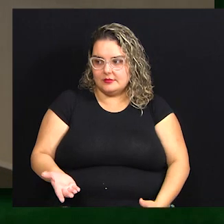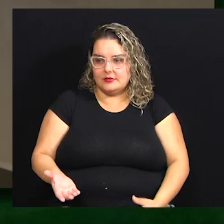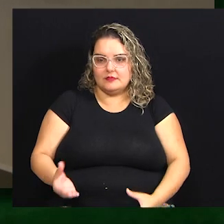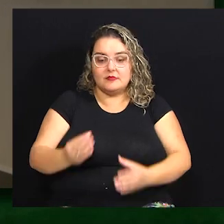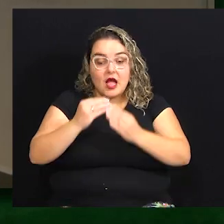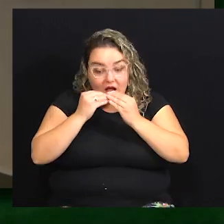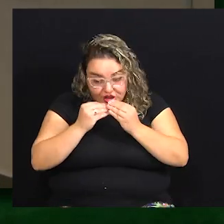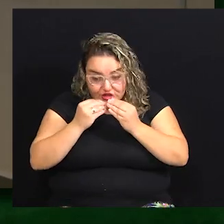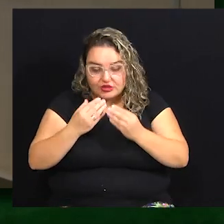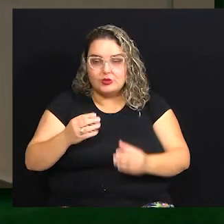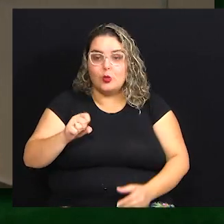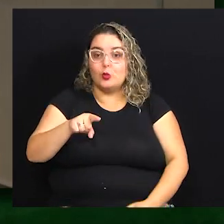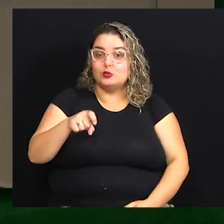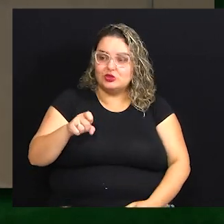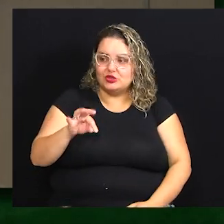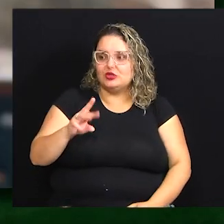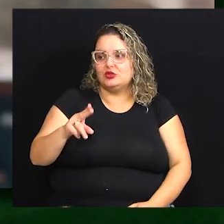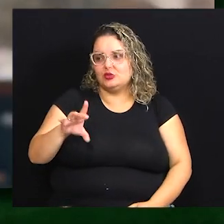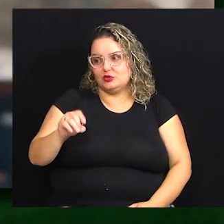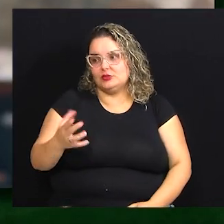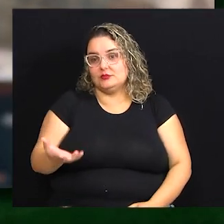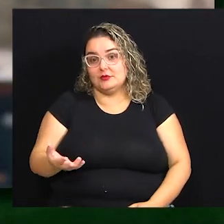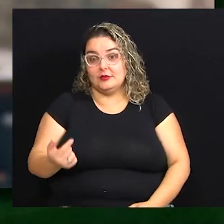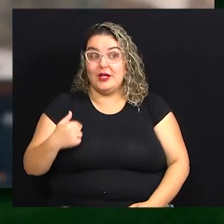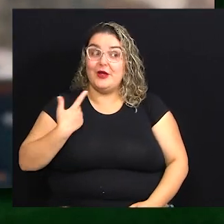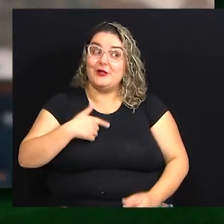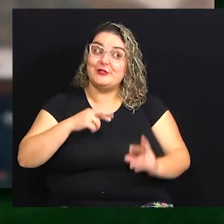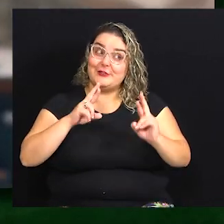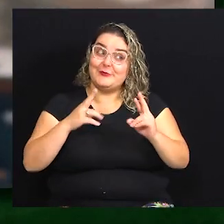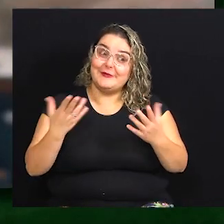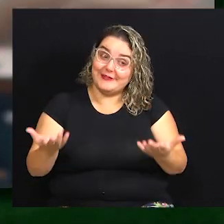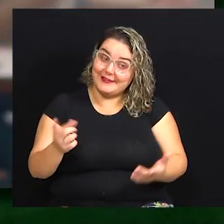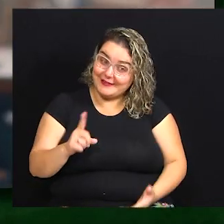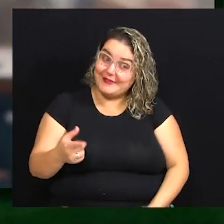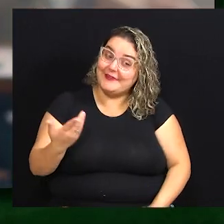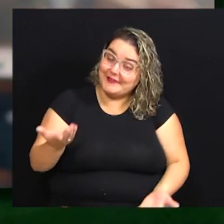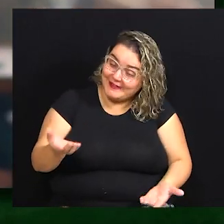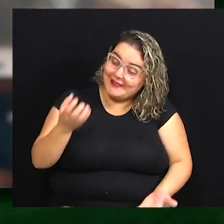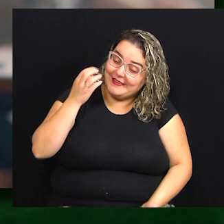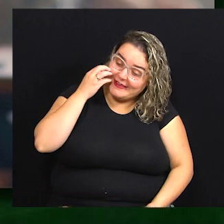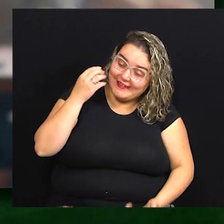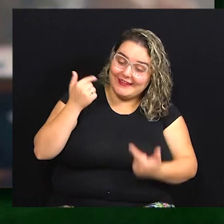um X-tudo, né, professor? A gente espera que não, né, André?